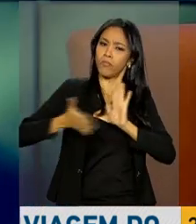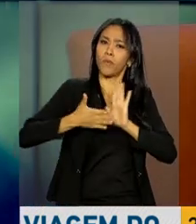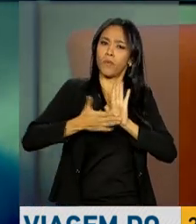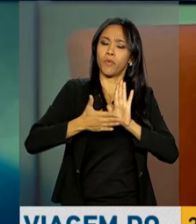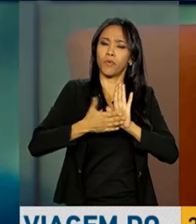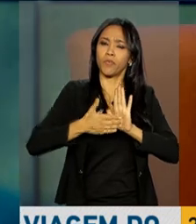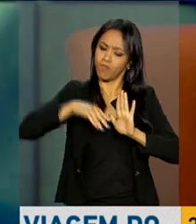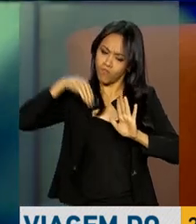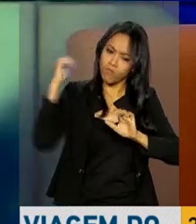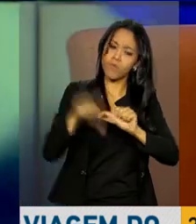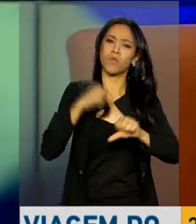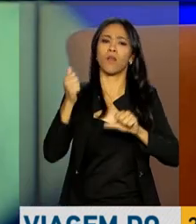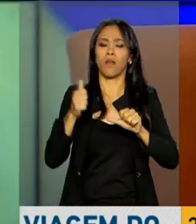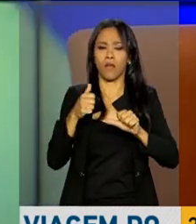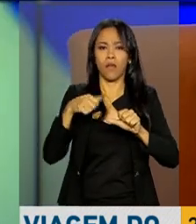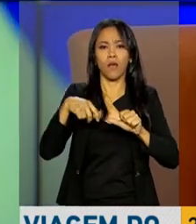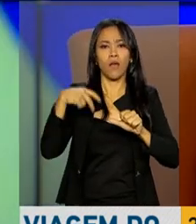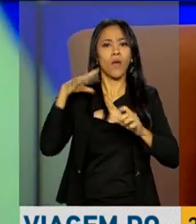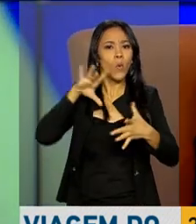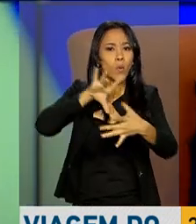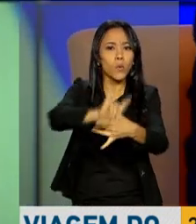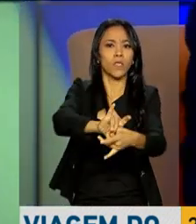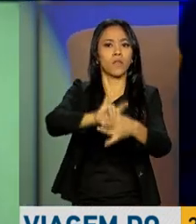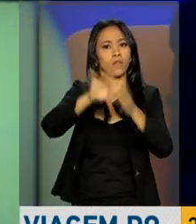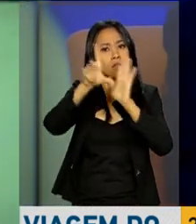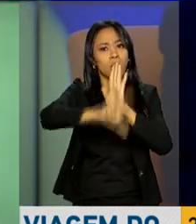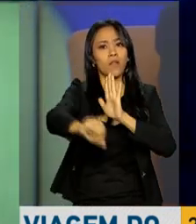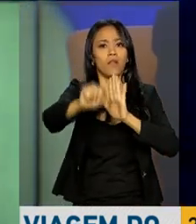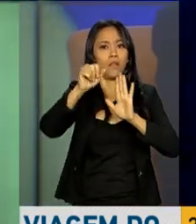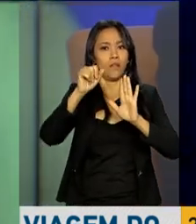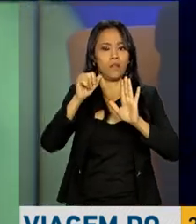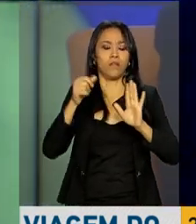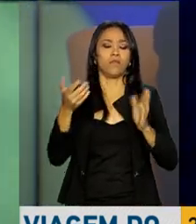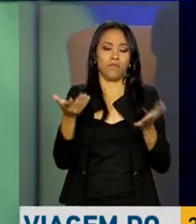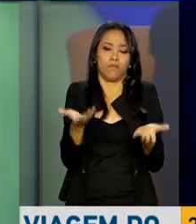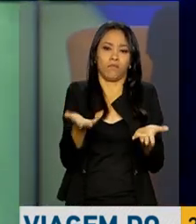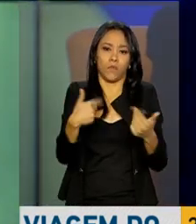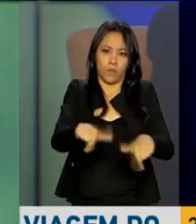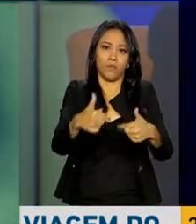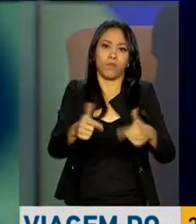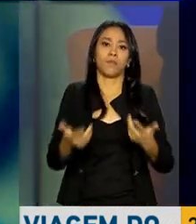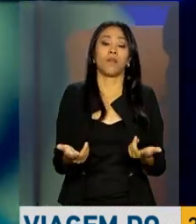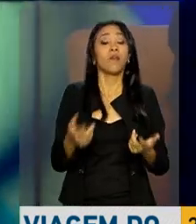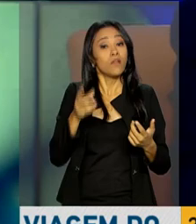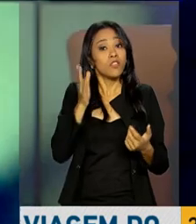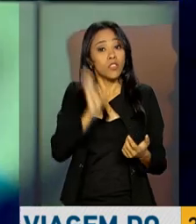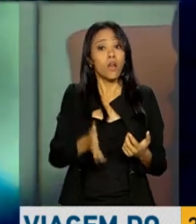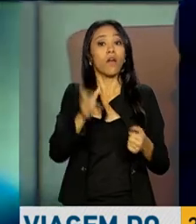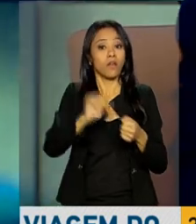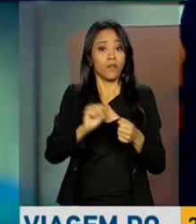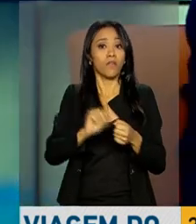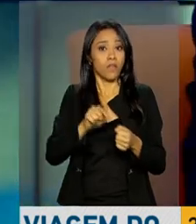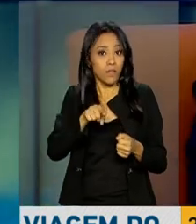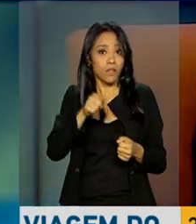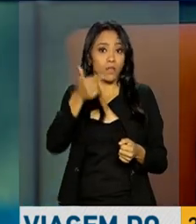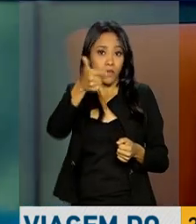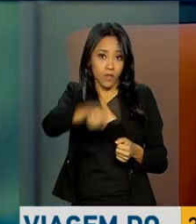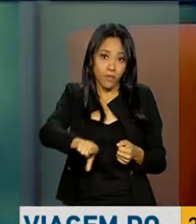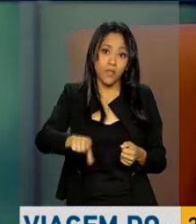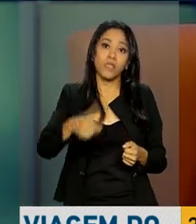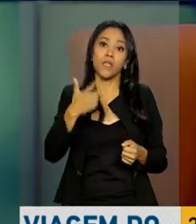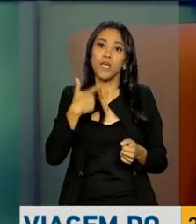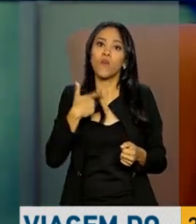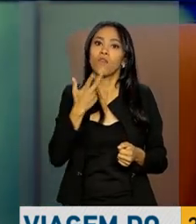modificação radical, ou seja, atualizar a legislação trabalhista. Isto foi feito, mais uma vez eu invoco a